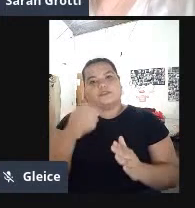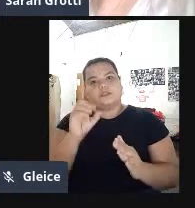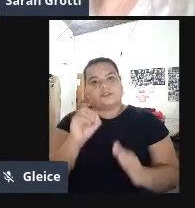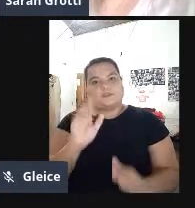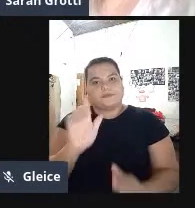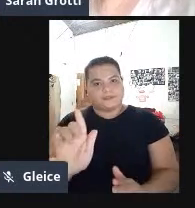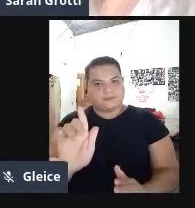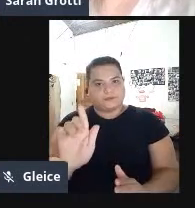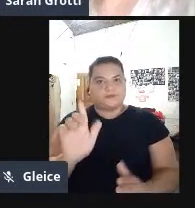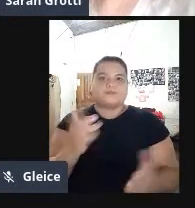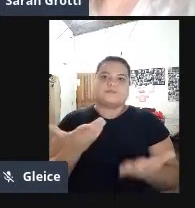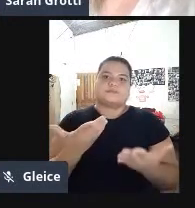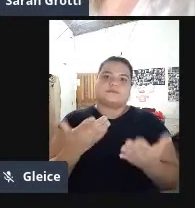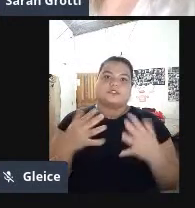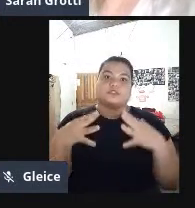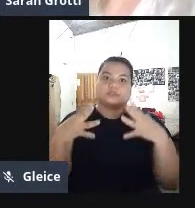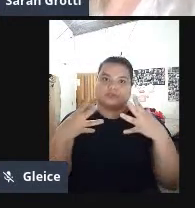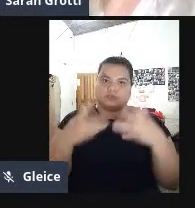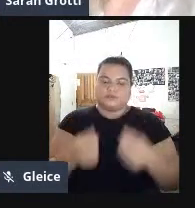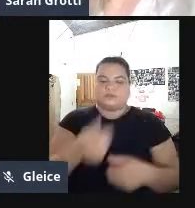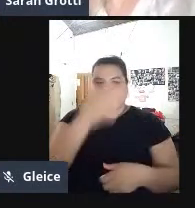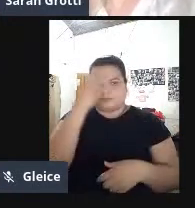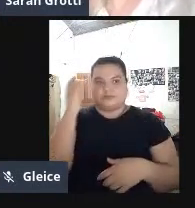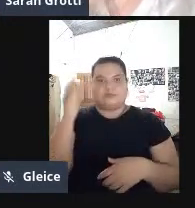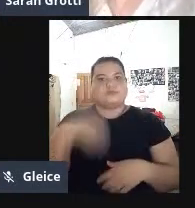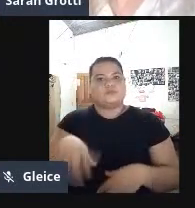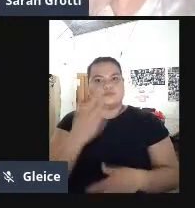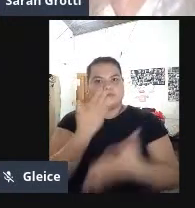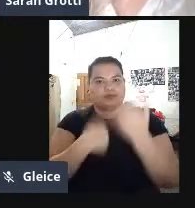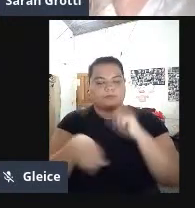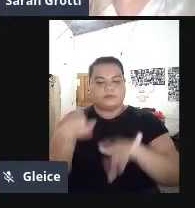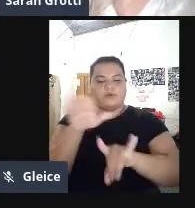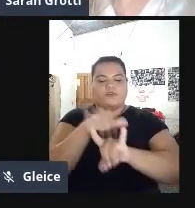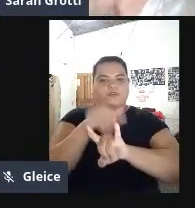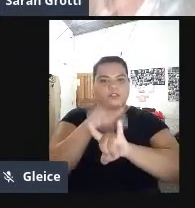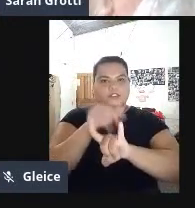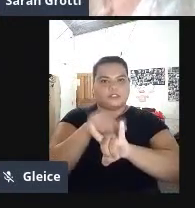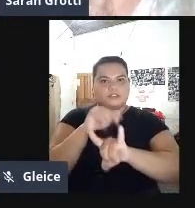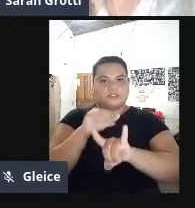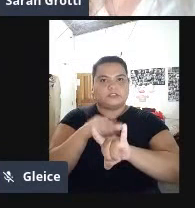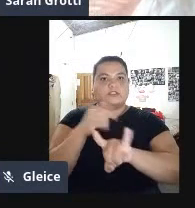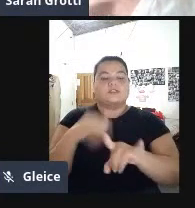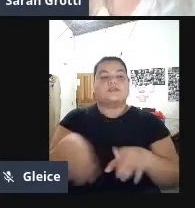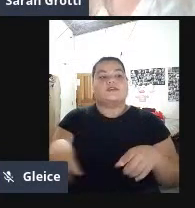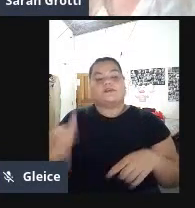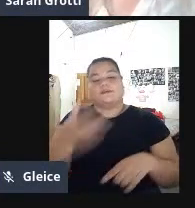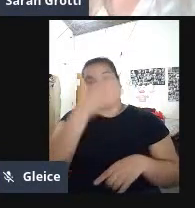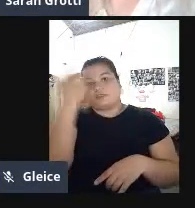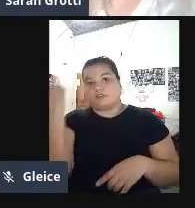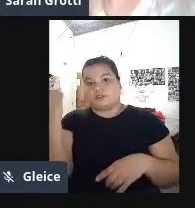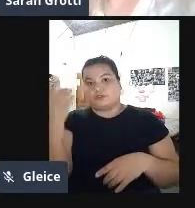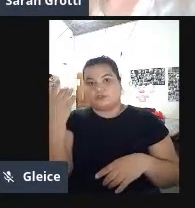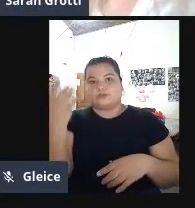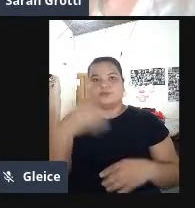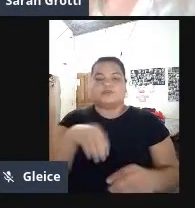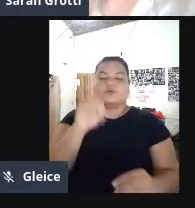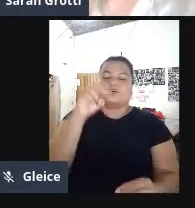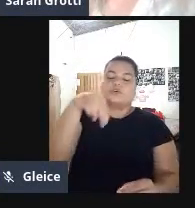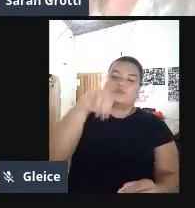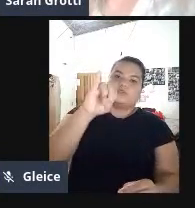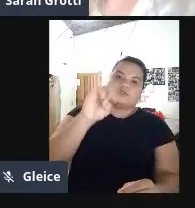para onívoros, é recomendado. Porque pessoas onívoras já possuem